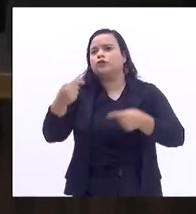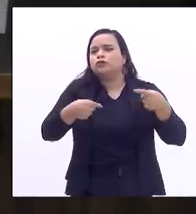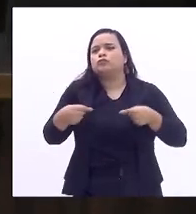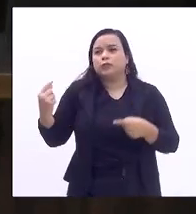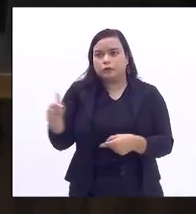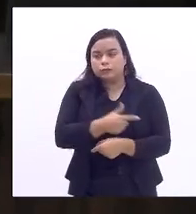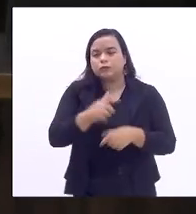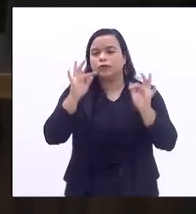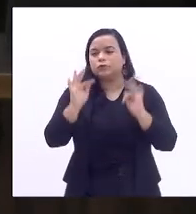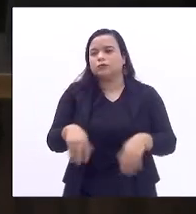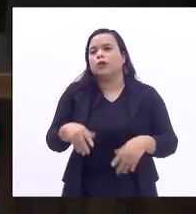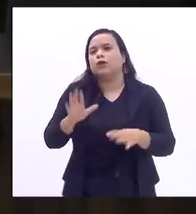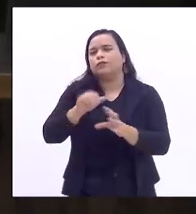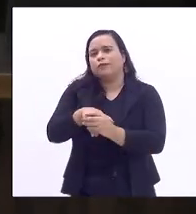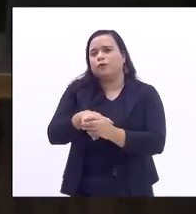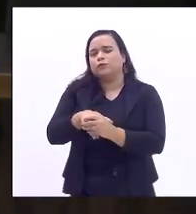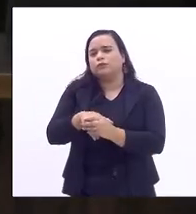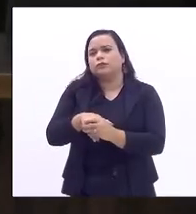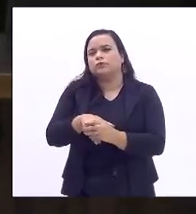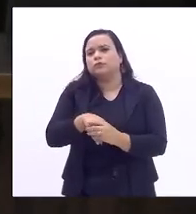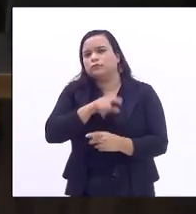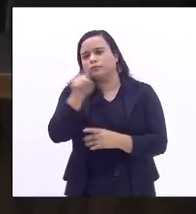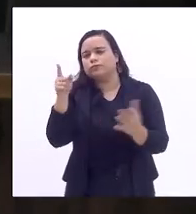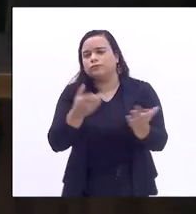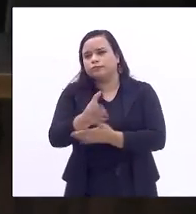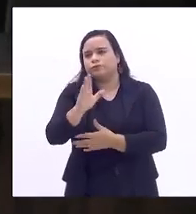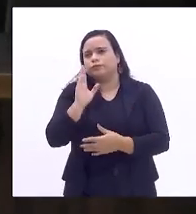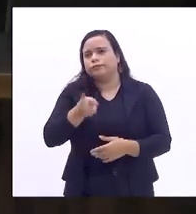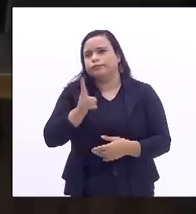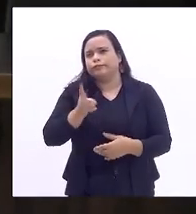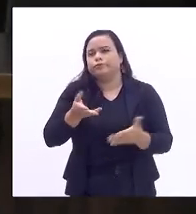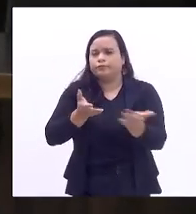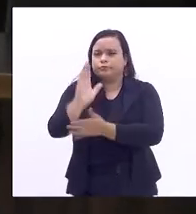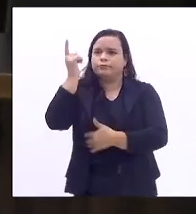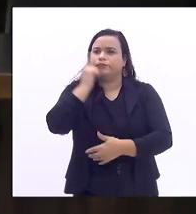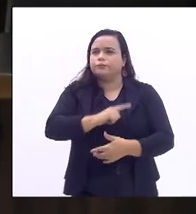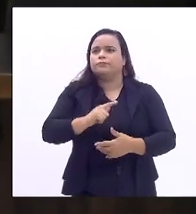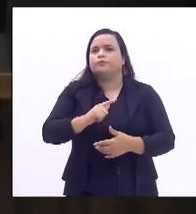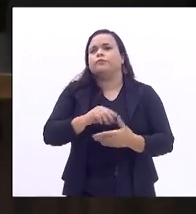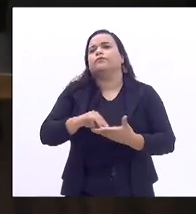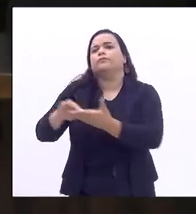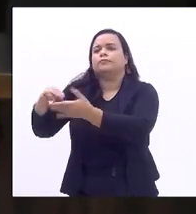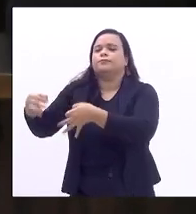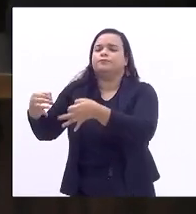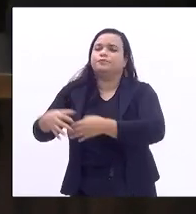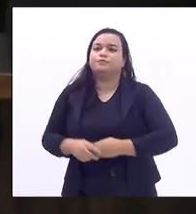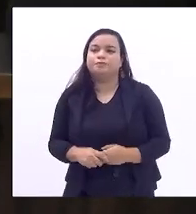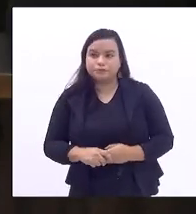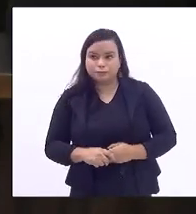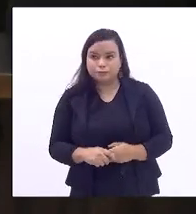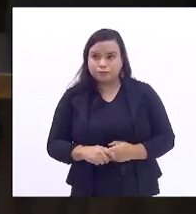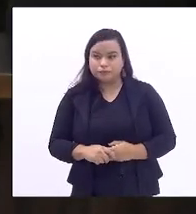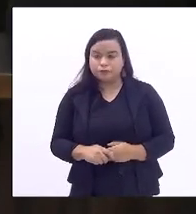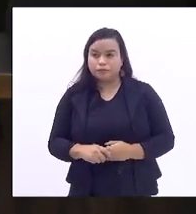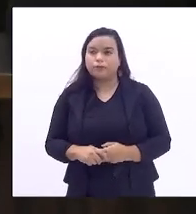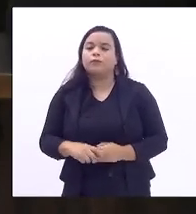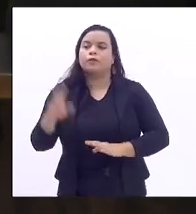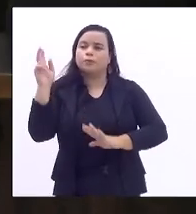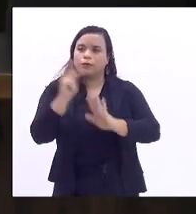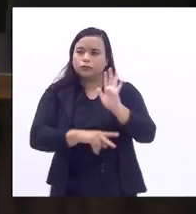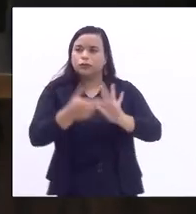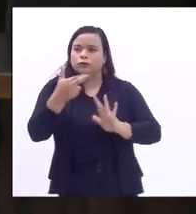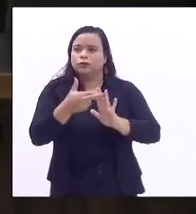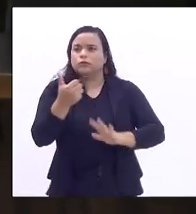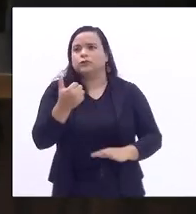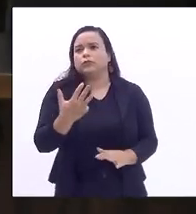haveria que ele é discutir se a da discussão e votação sou de que aprovam permaneçam Como estão aprovada vai à promulgação do projeto de